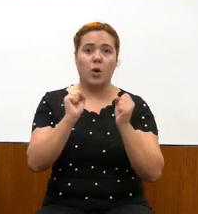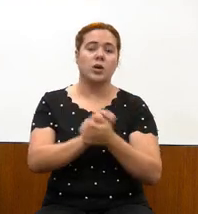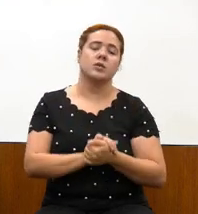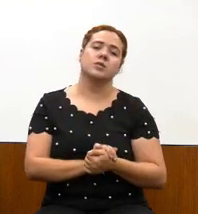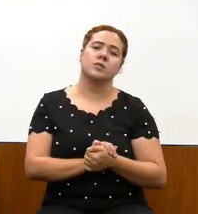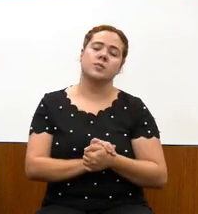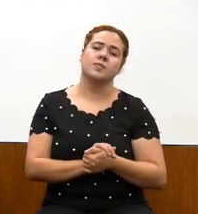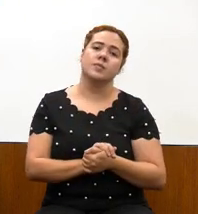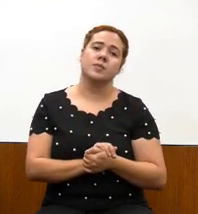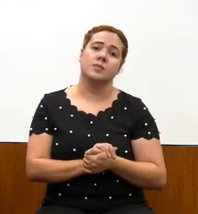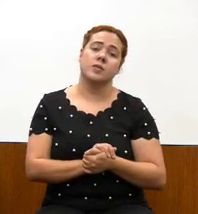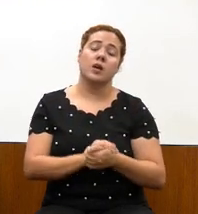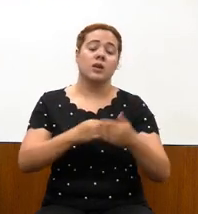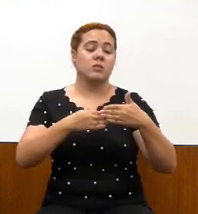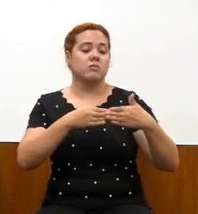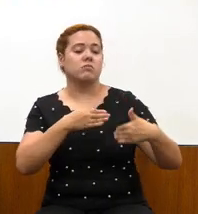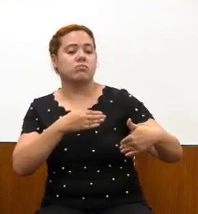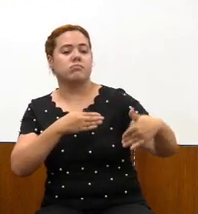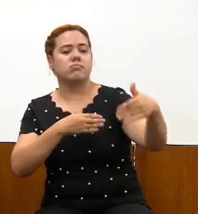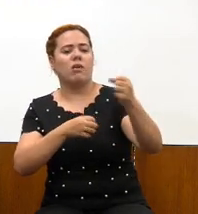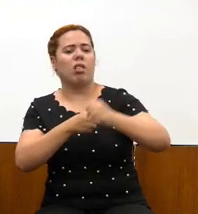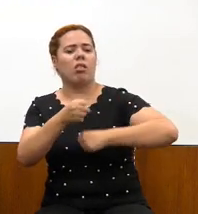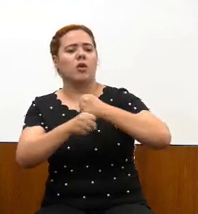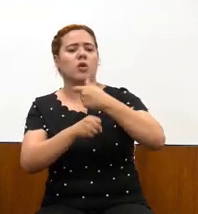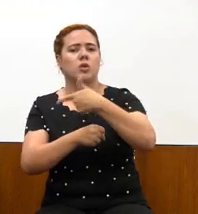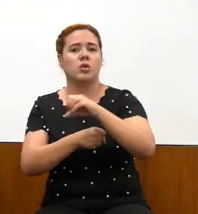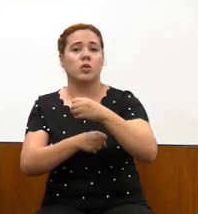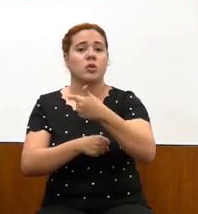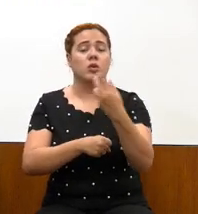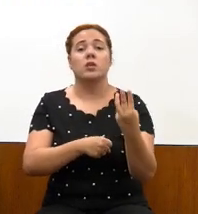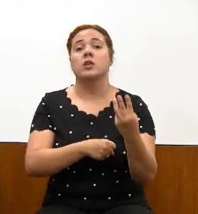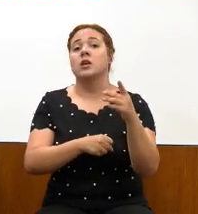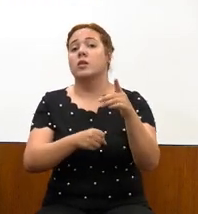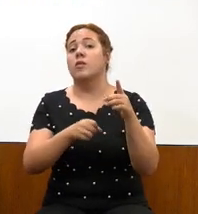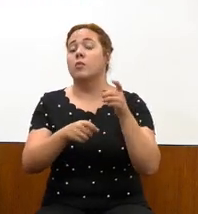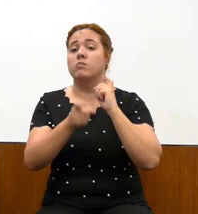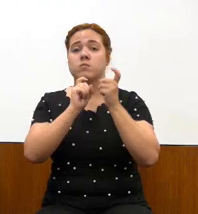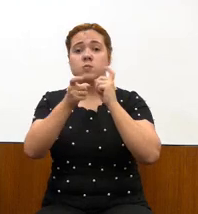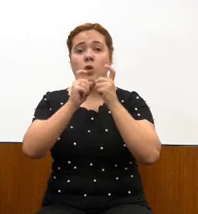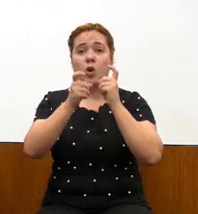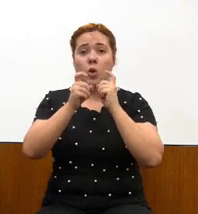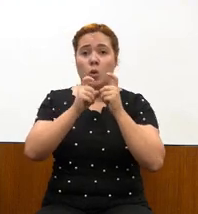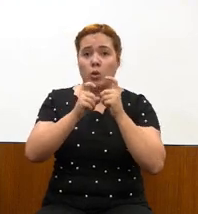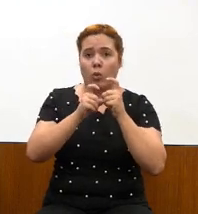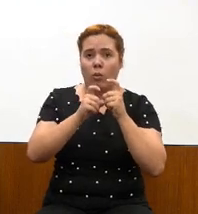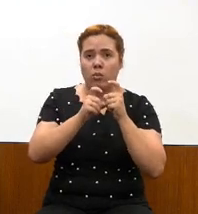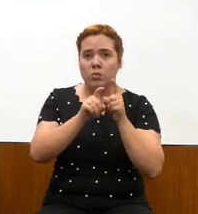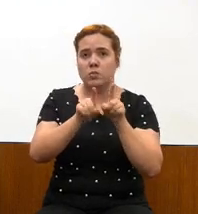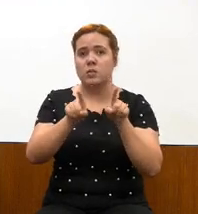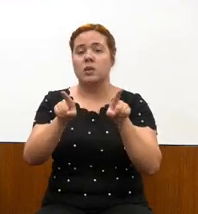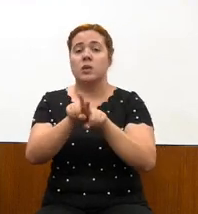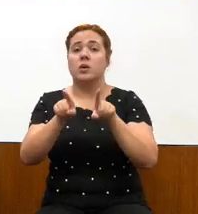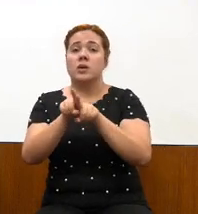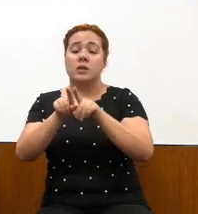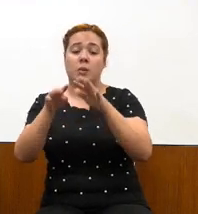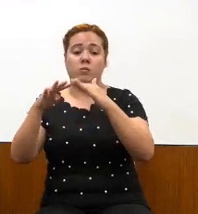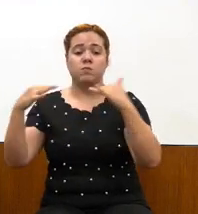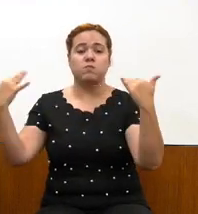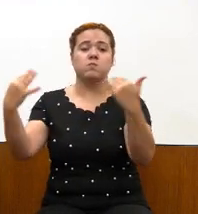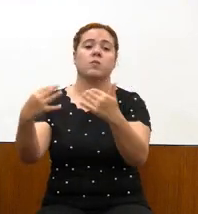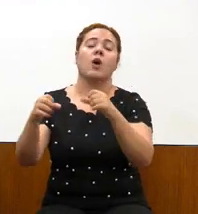Estado. Ao longo do ano, nossa comissão realizou 28 reuniões e 9 audiências